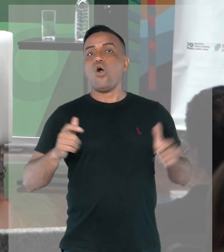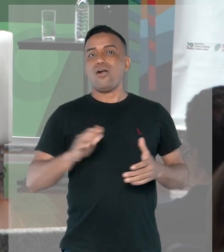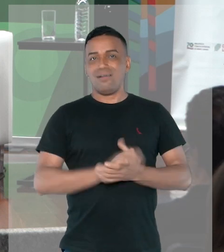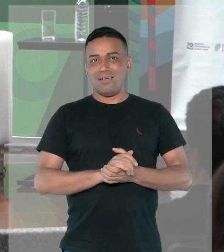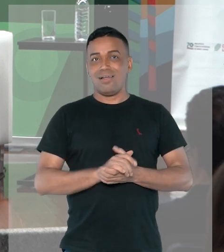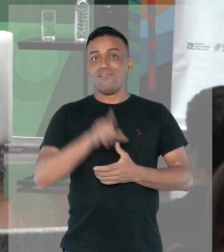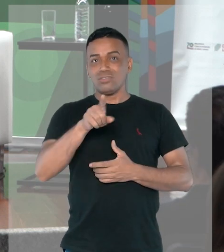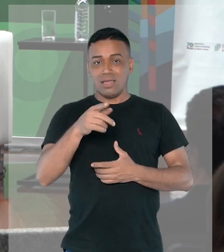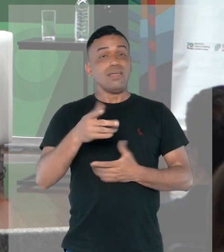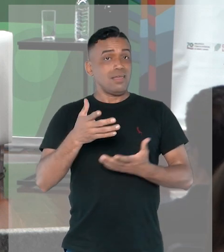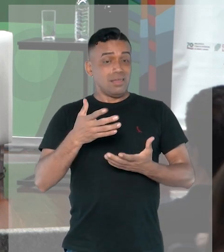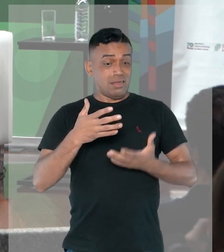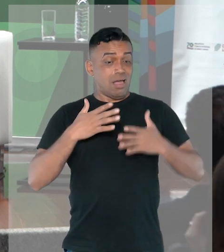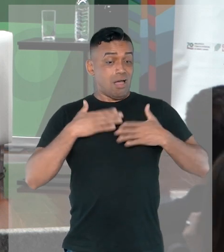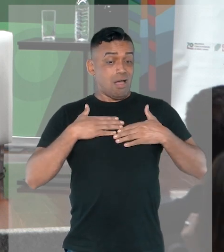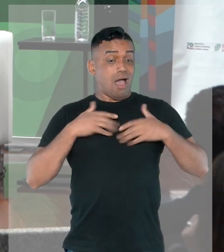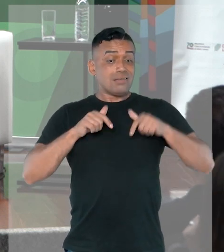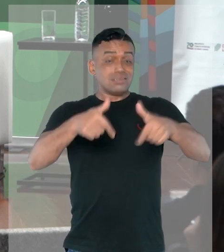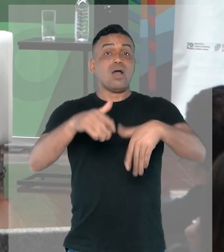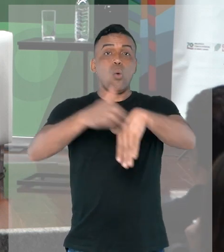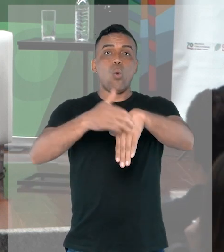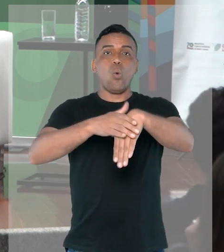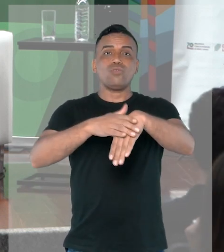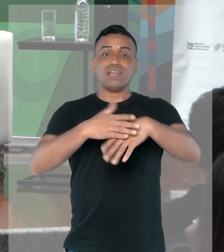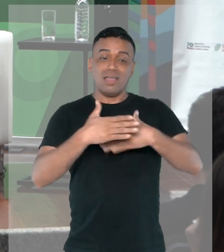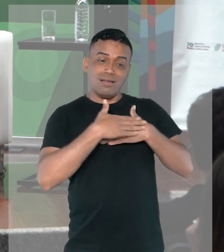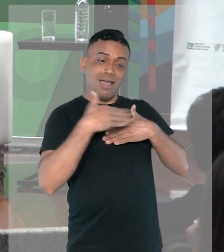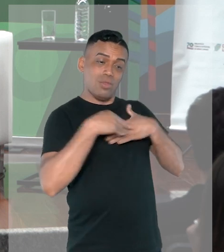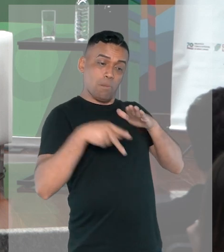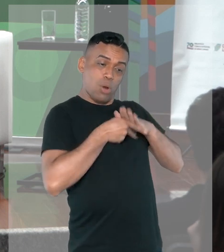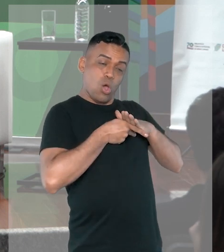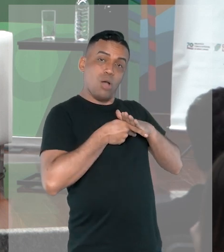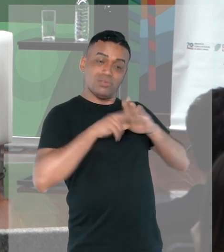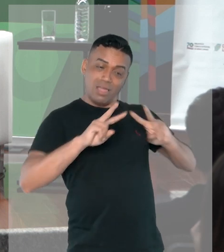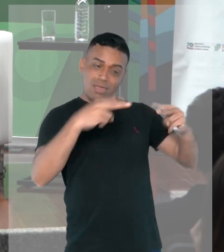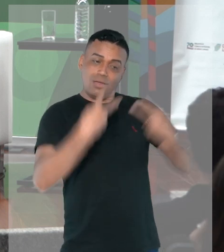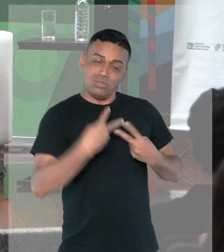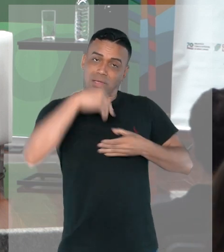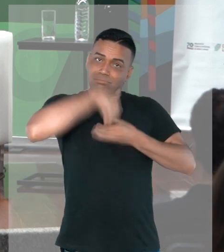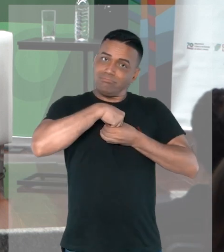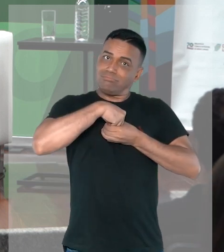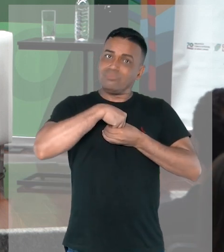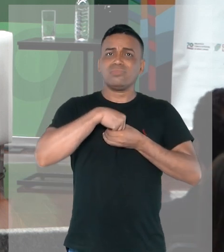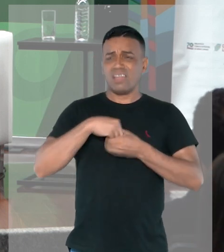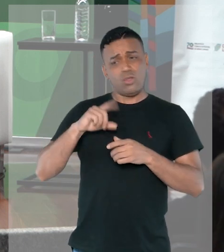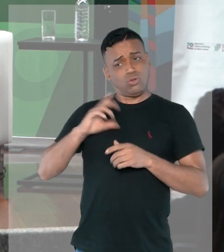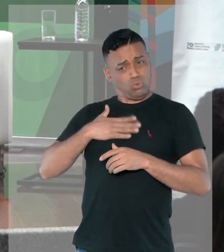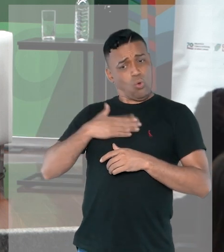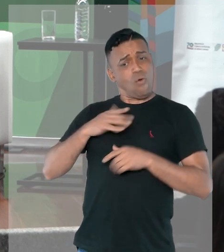você perceber o que você está fazendo, você se autoacolher, você se reconhecer. E saber, eu estou